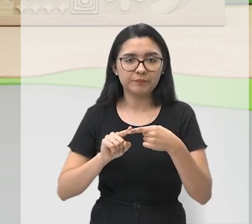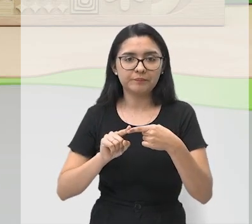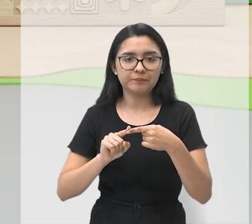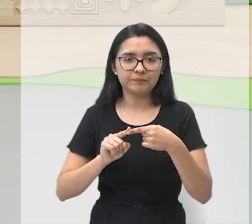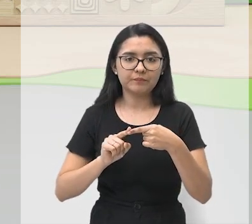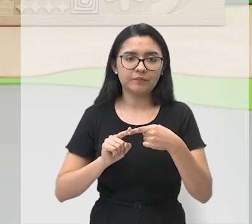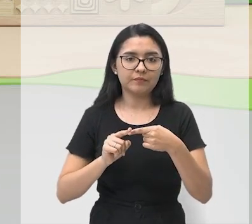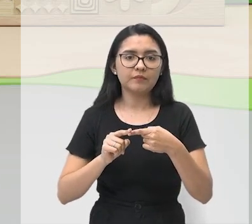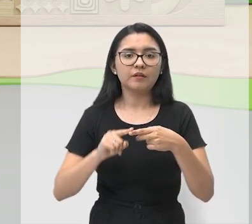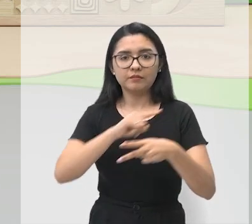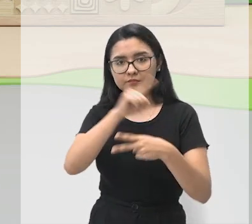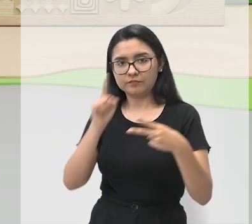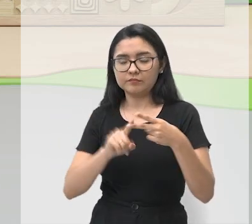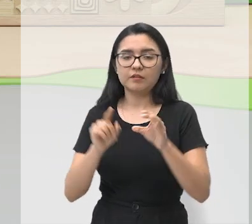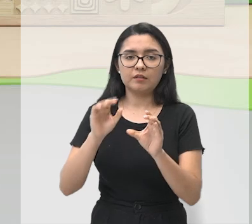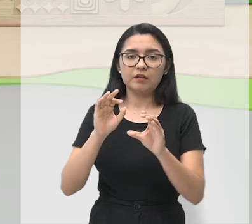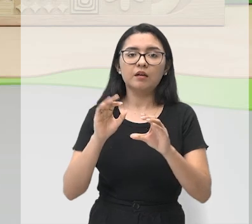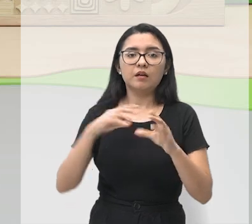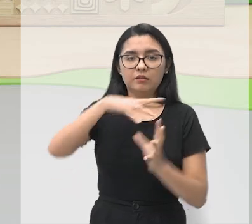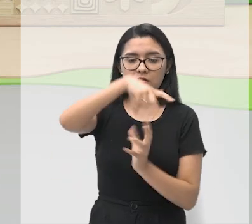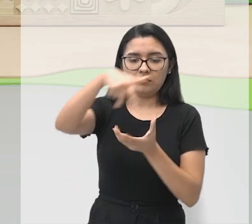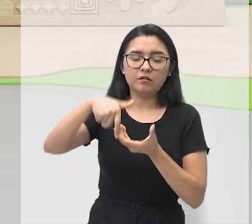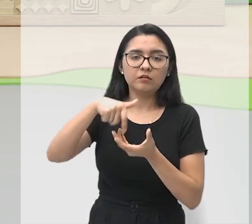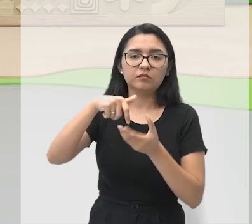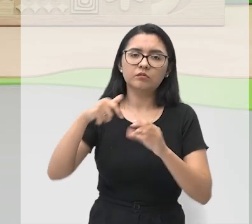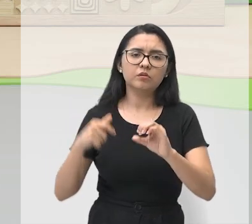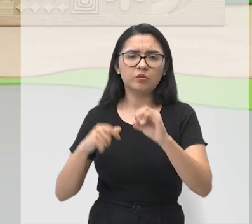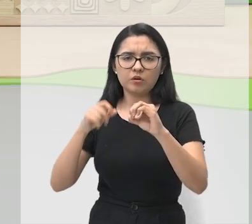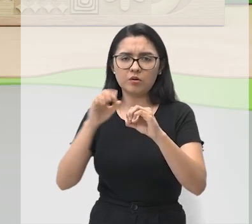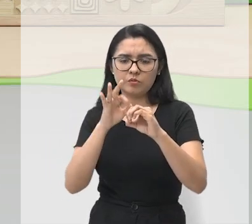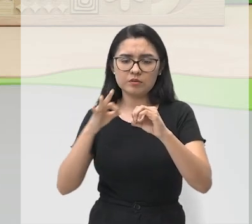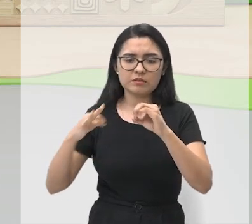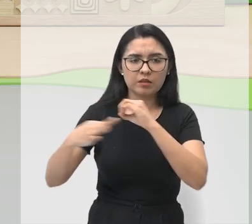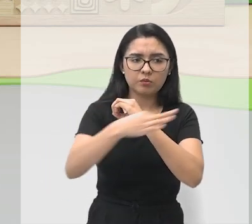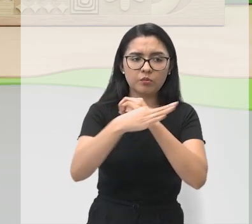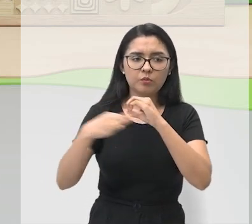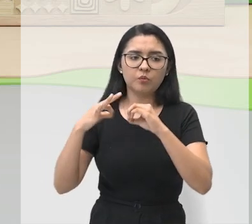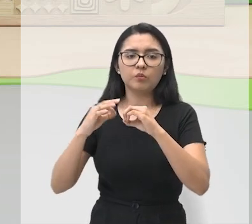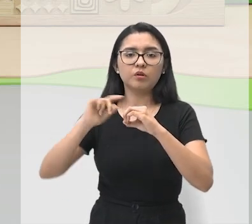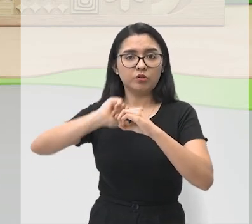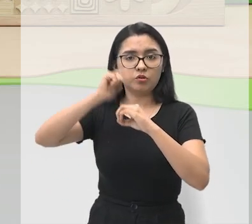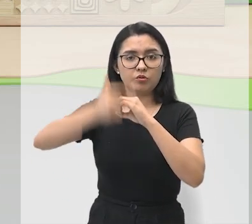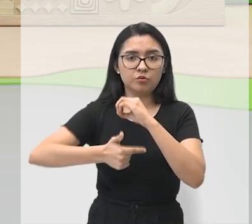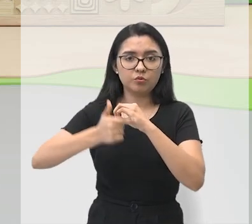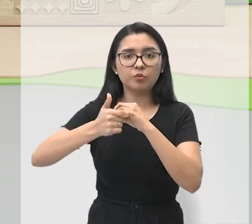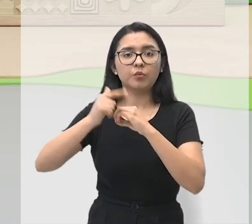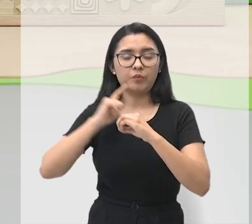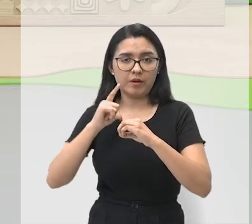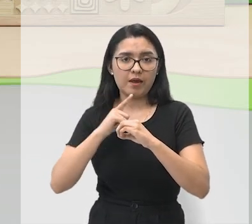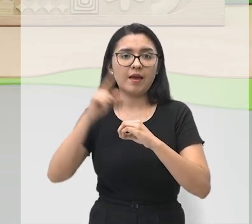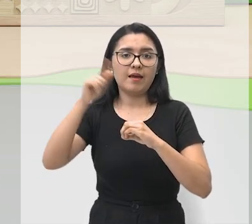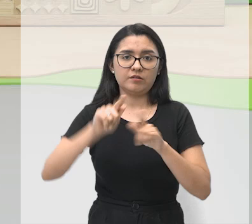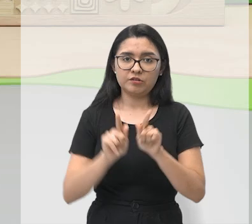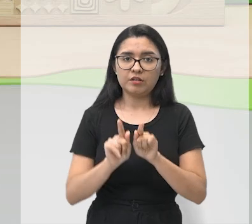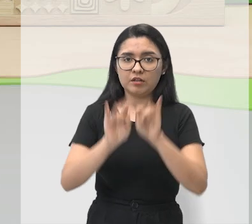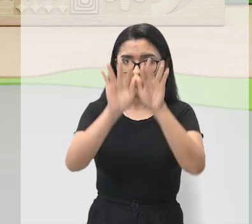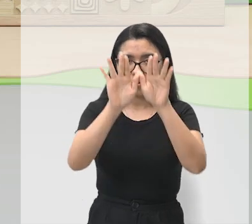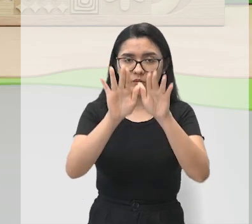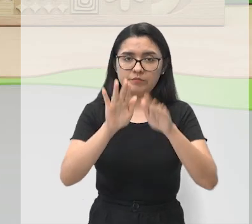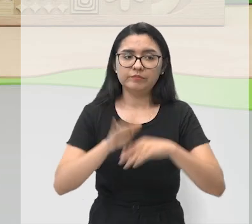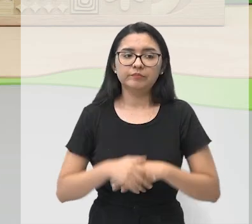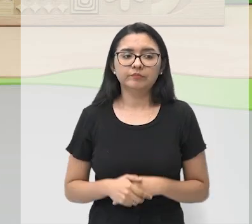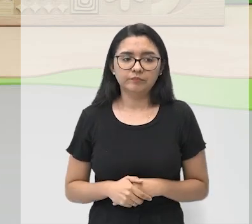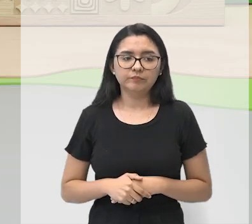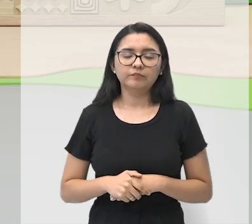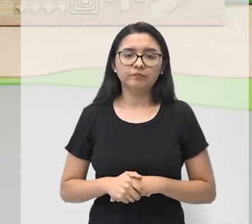e Saturno, que você consegue visualizar ali, que são os maiores, eles são planetas gasosos,